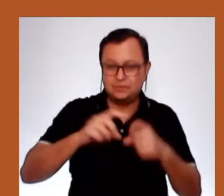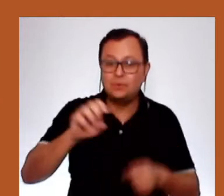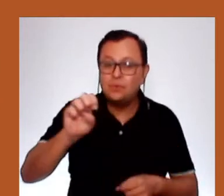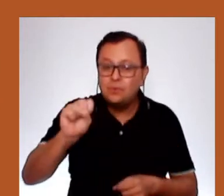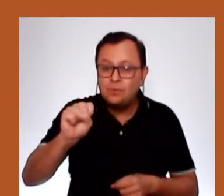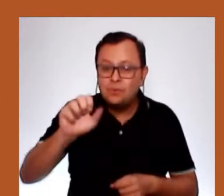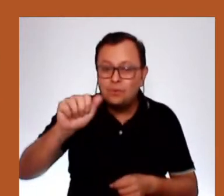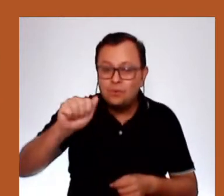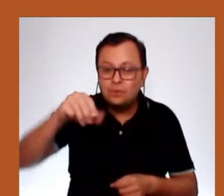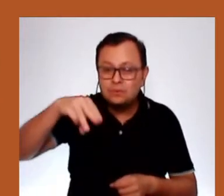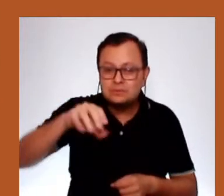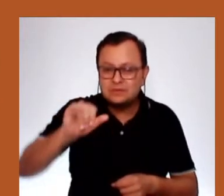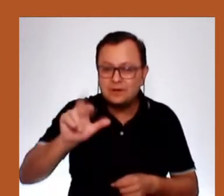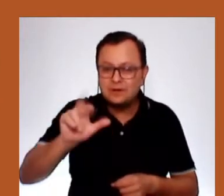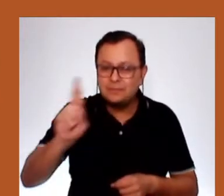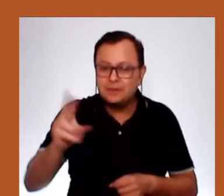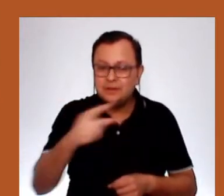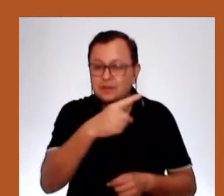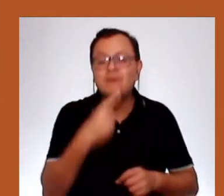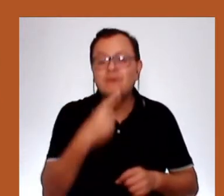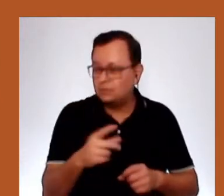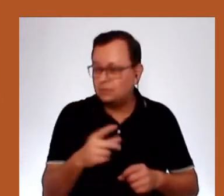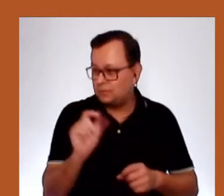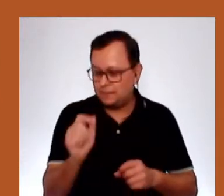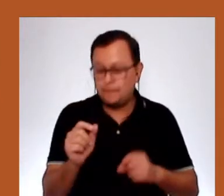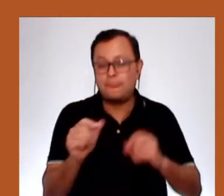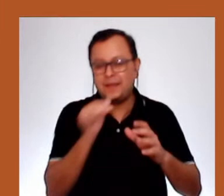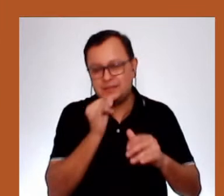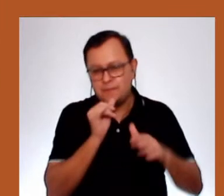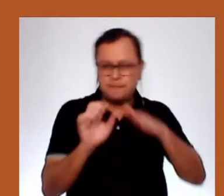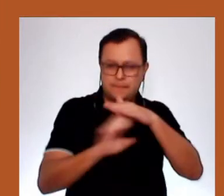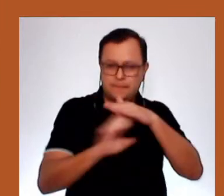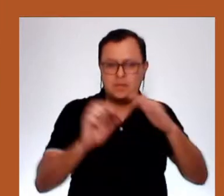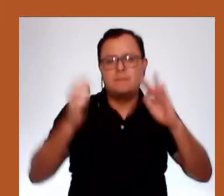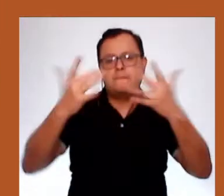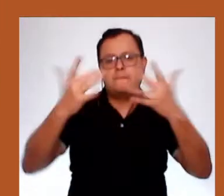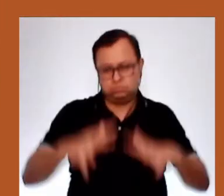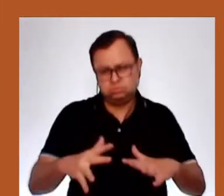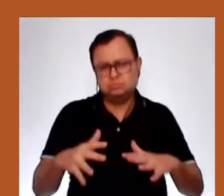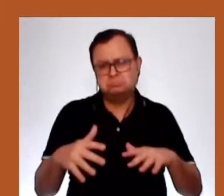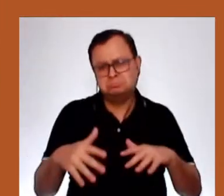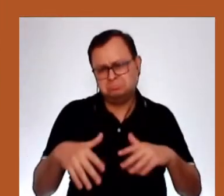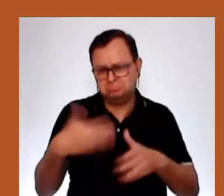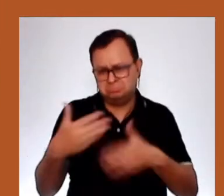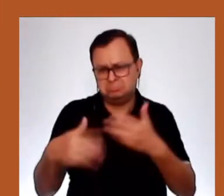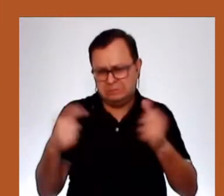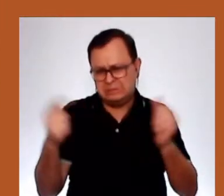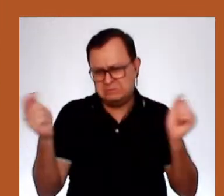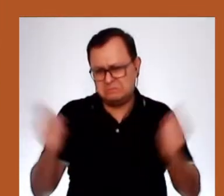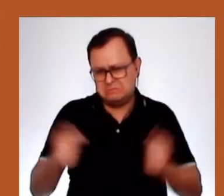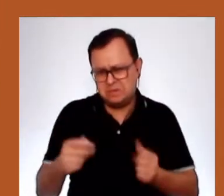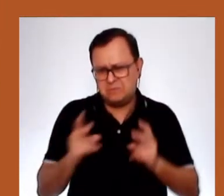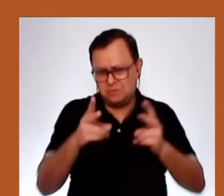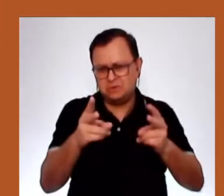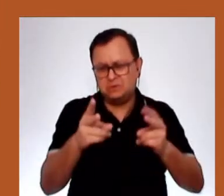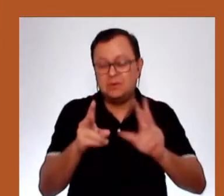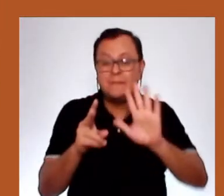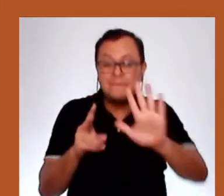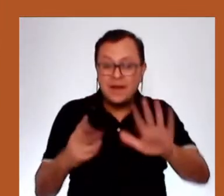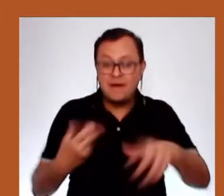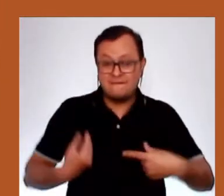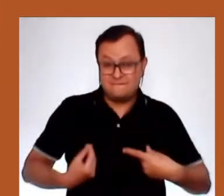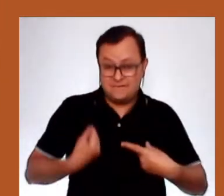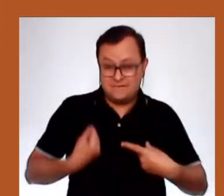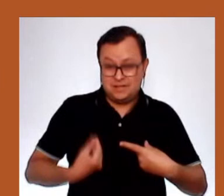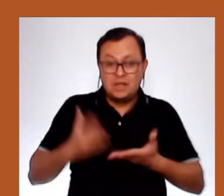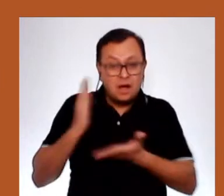para as vidas não. Então, você vê que o premier dá